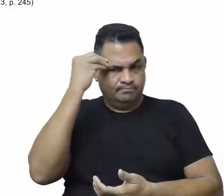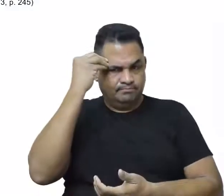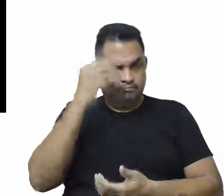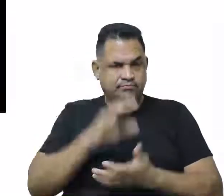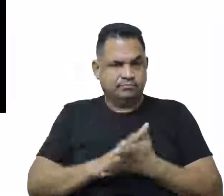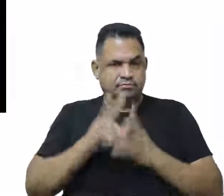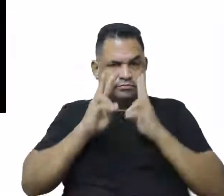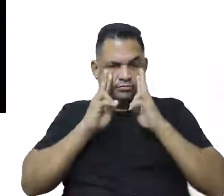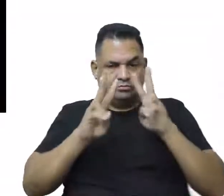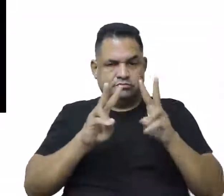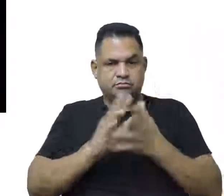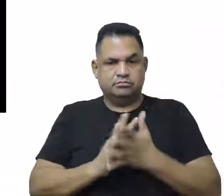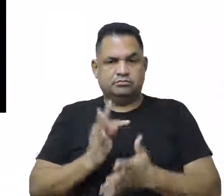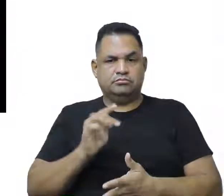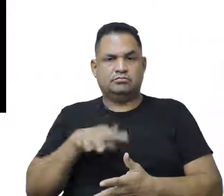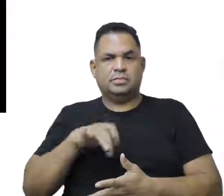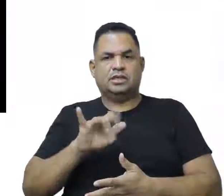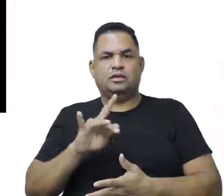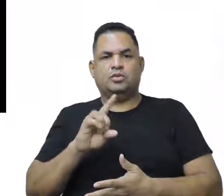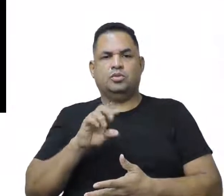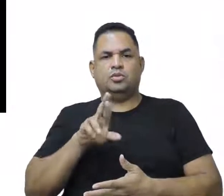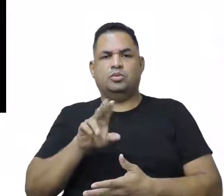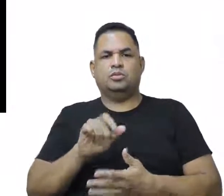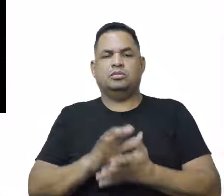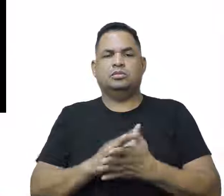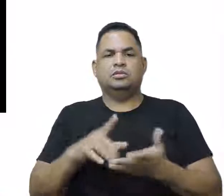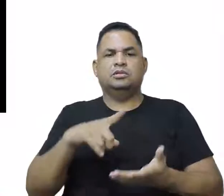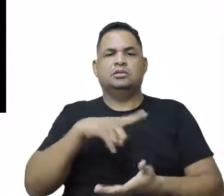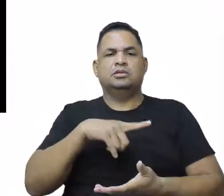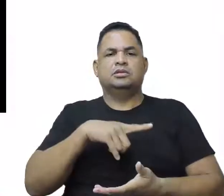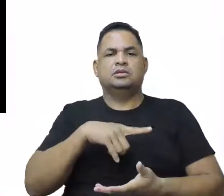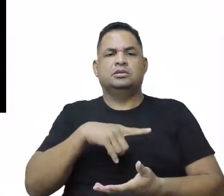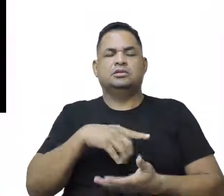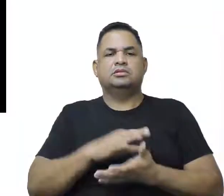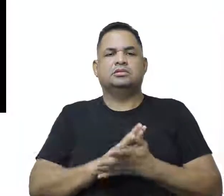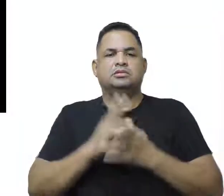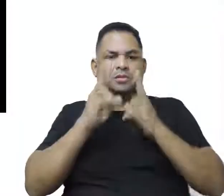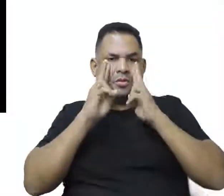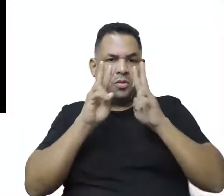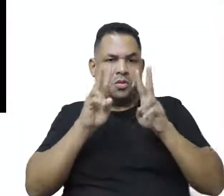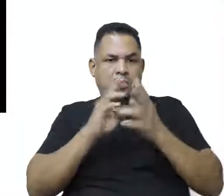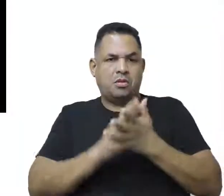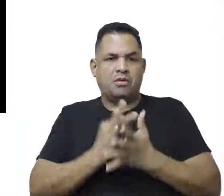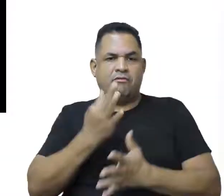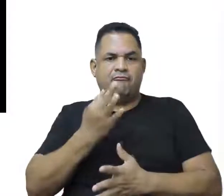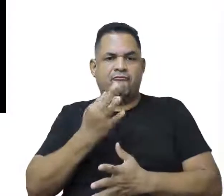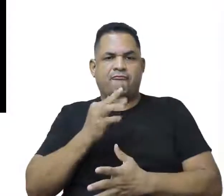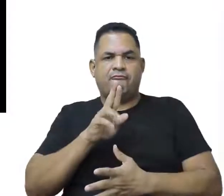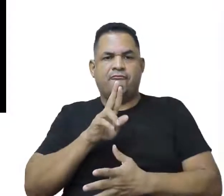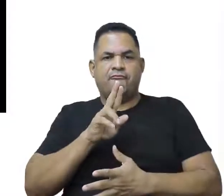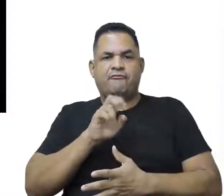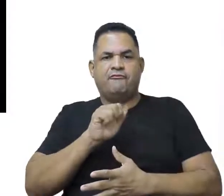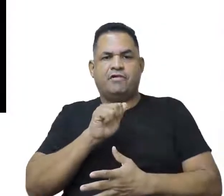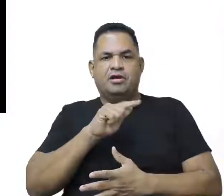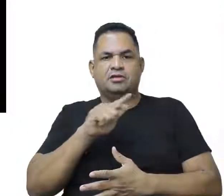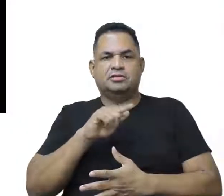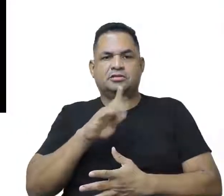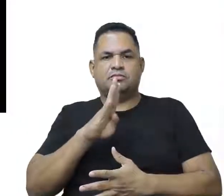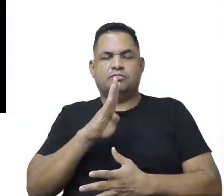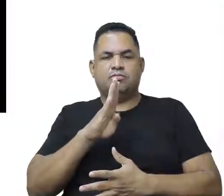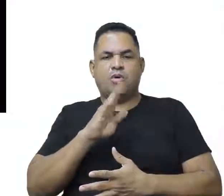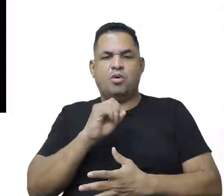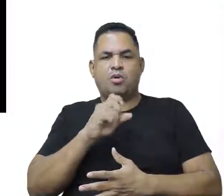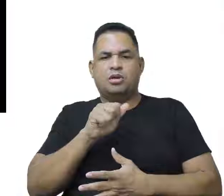do Taylor, tá? E a gente traz a visão do Franz Boas, que ele diz que,